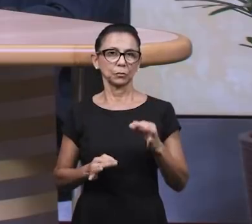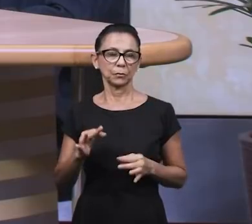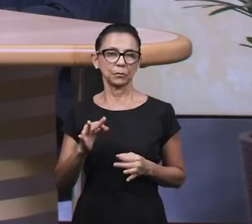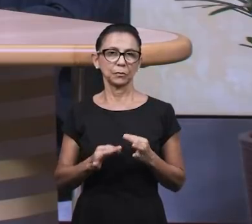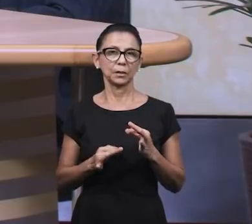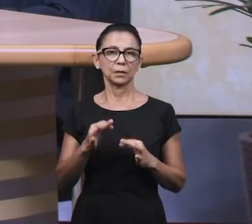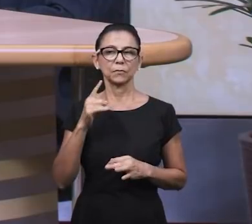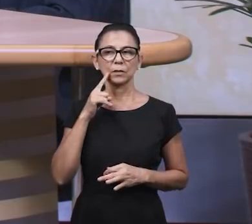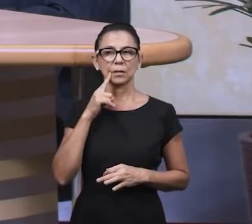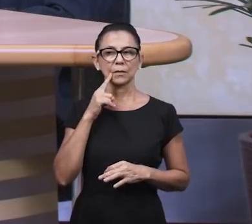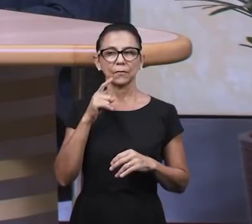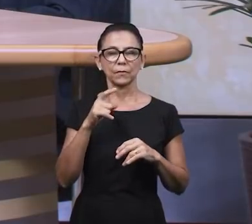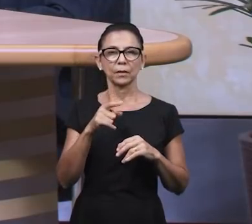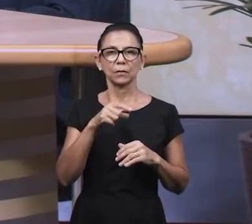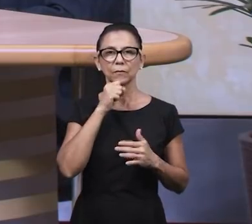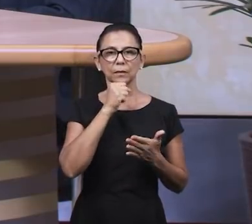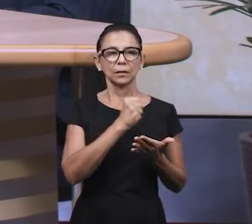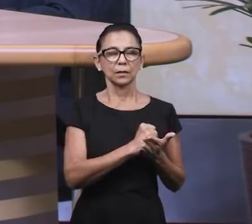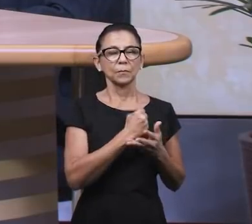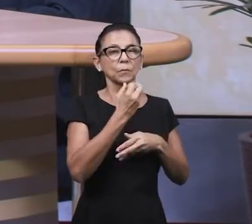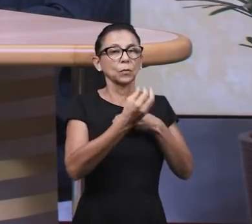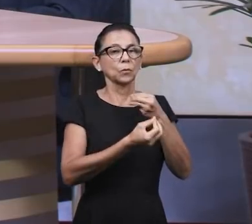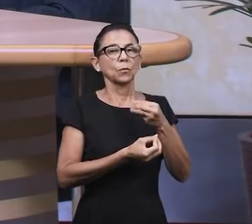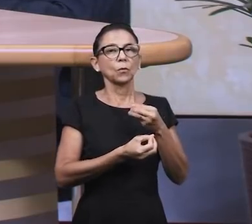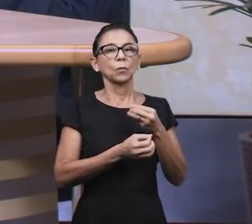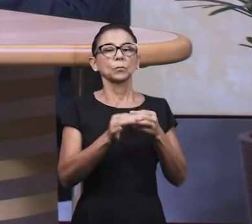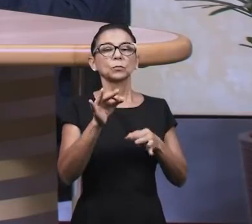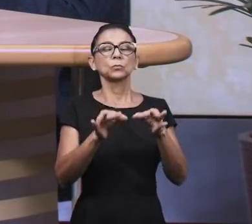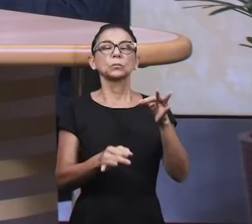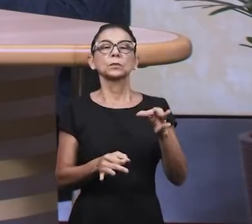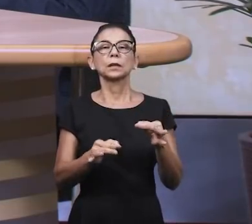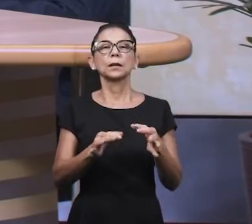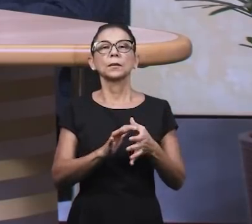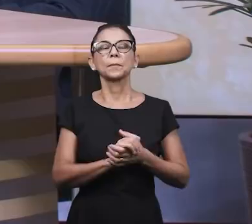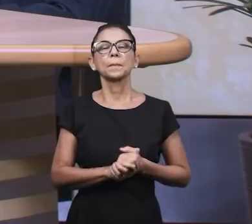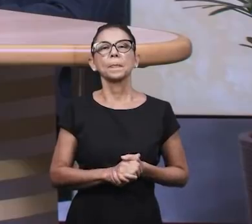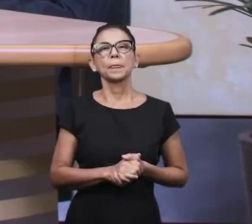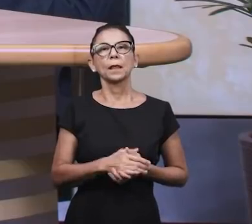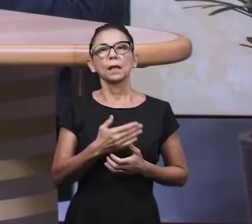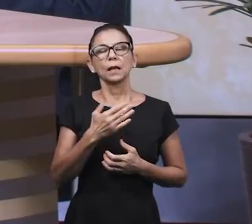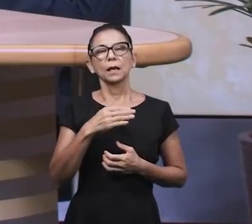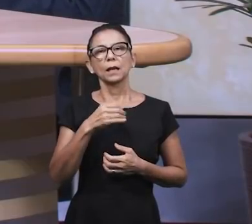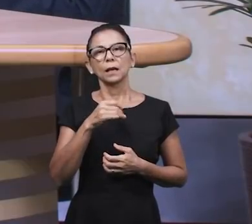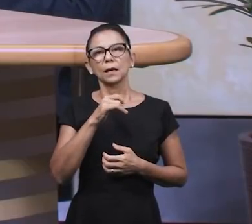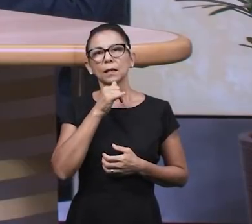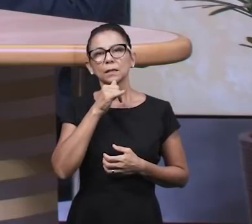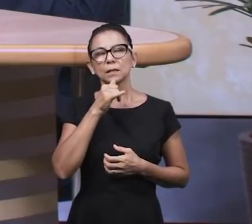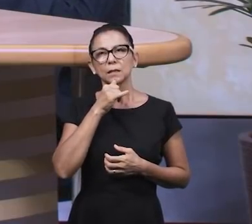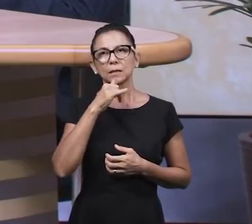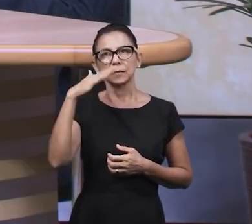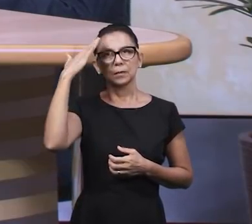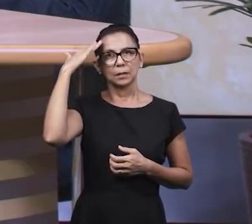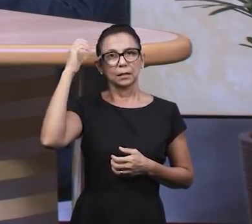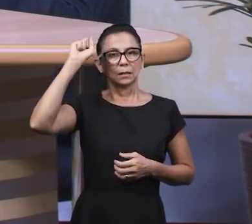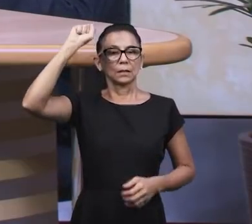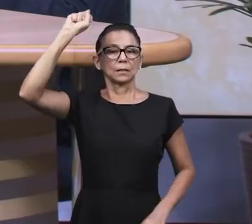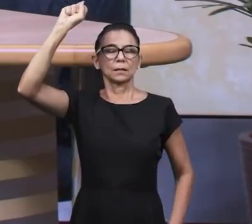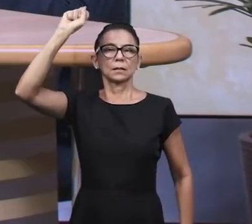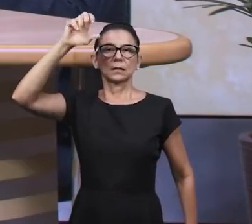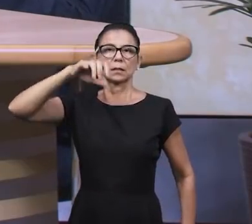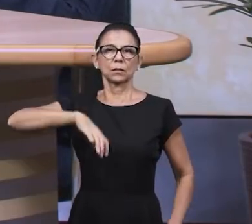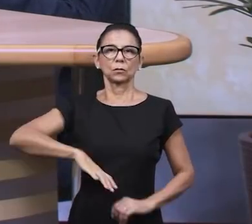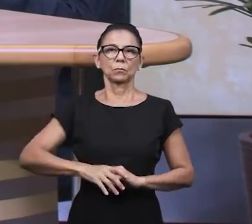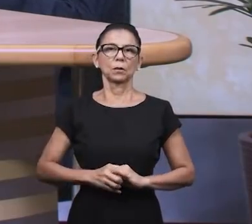por exemplo, a maneira de julgar no Velho Testamento. Você pega o caso de Salomão. Quando Salomão vai julgar a causa, que é o que